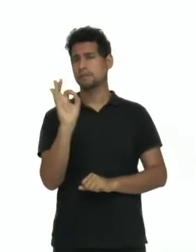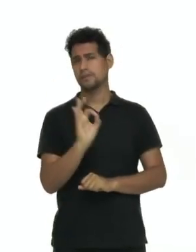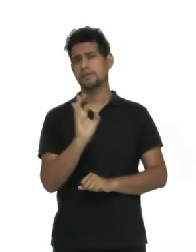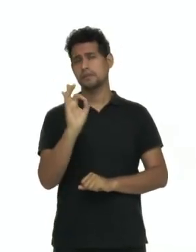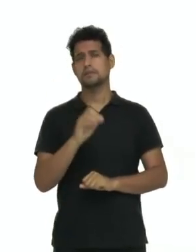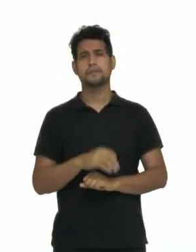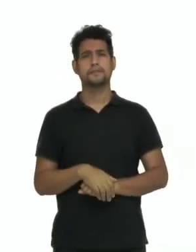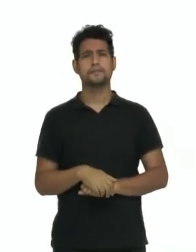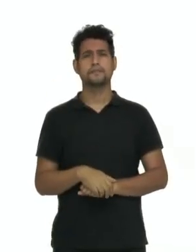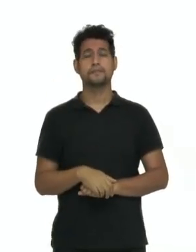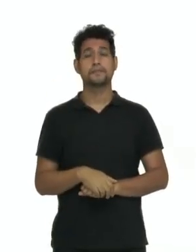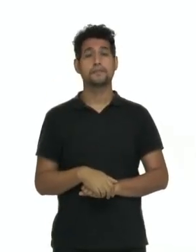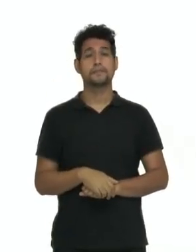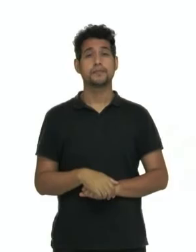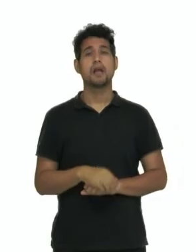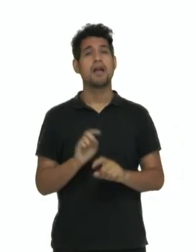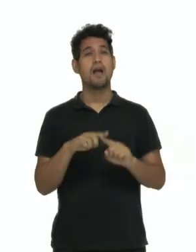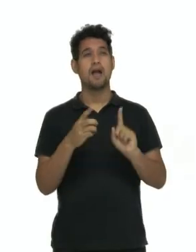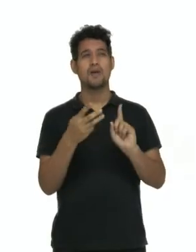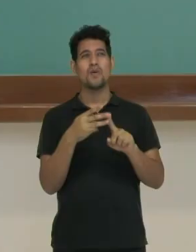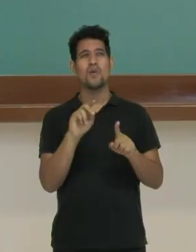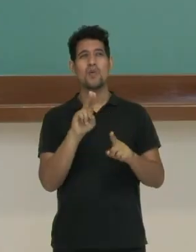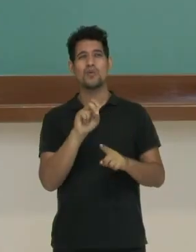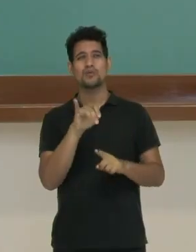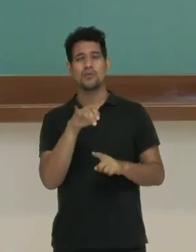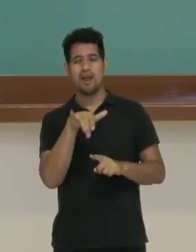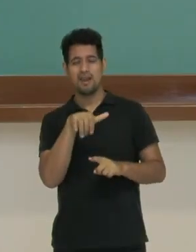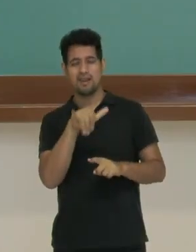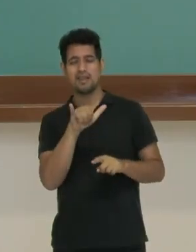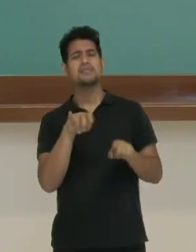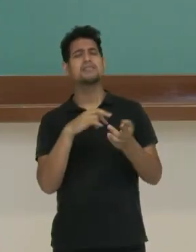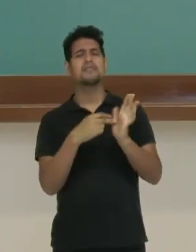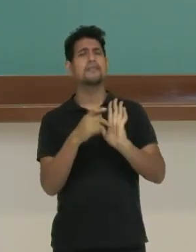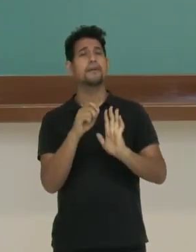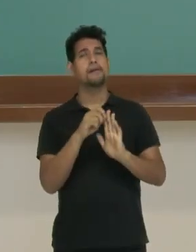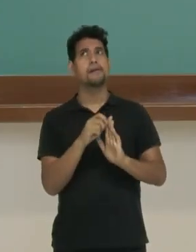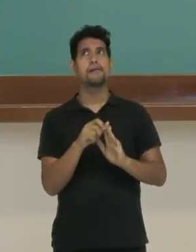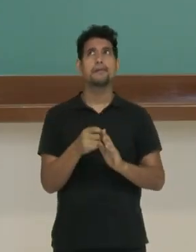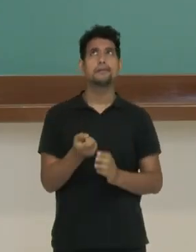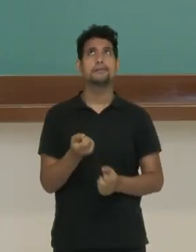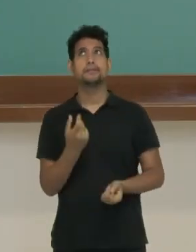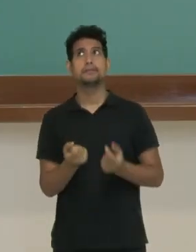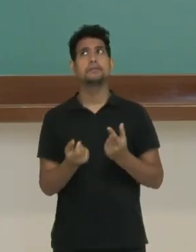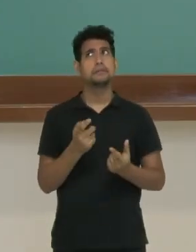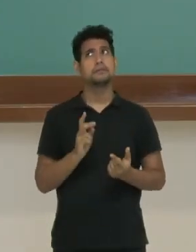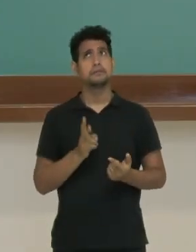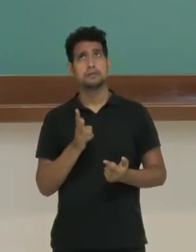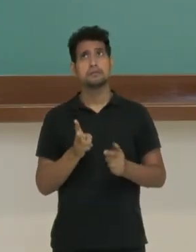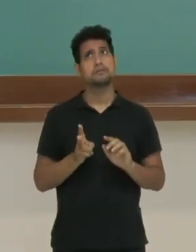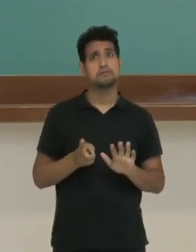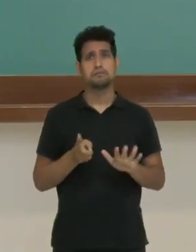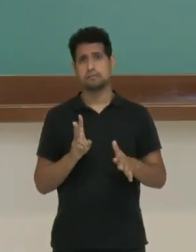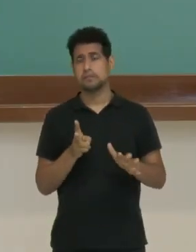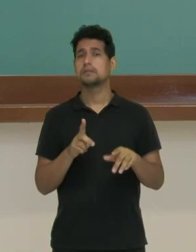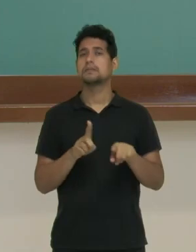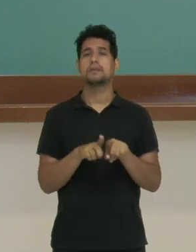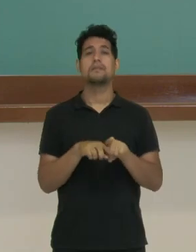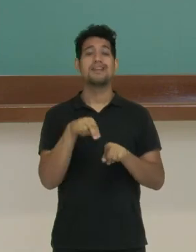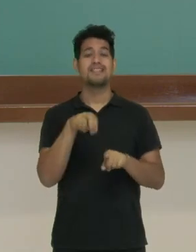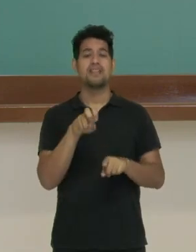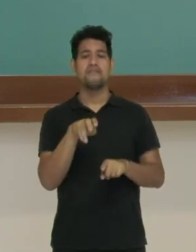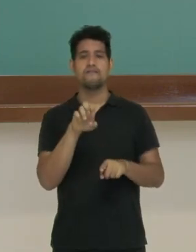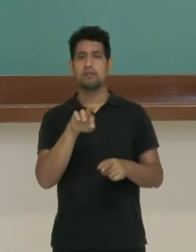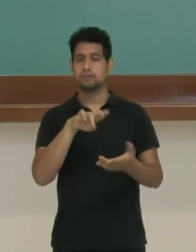40%. Usually é uma coisa mais real, uma coisa mais frequente, geralmente, né, acontece com mais frequência. Never,